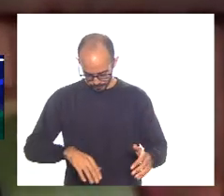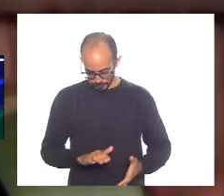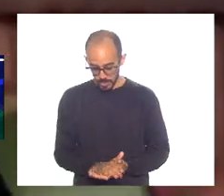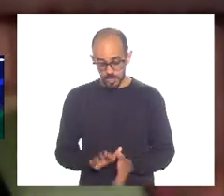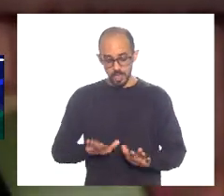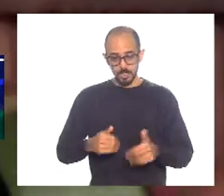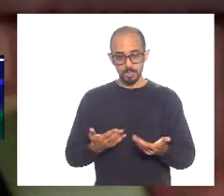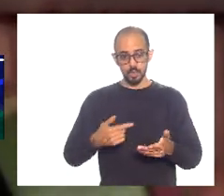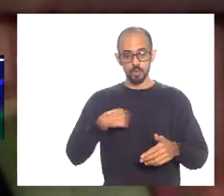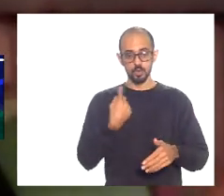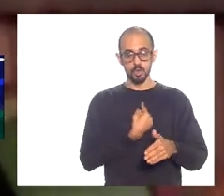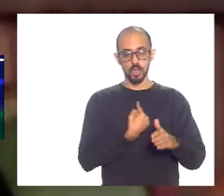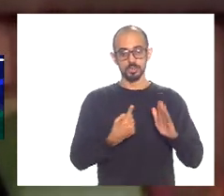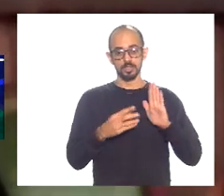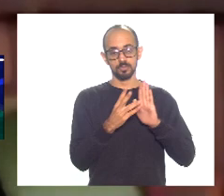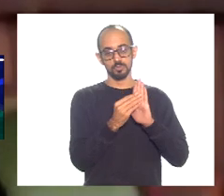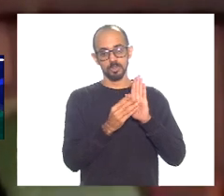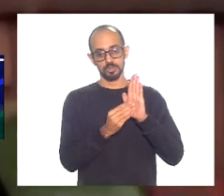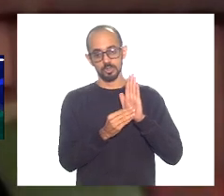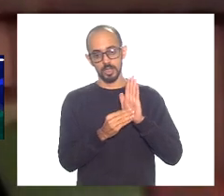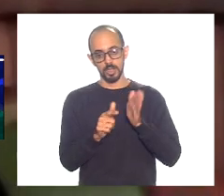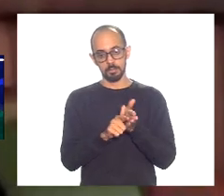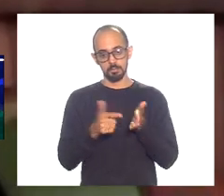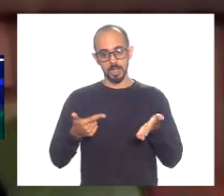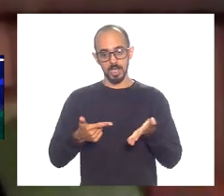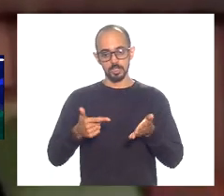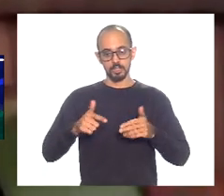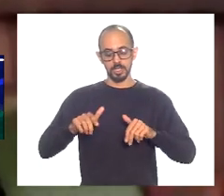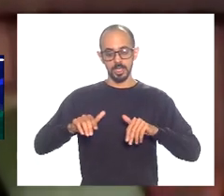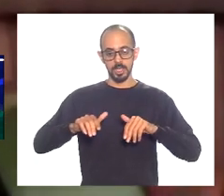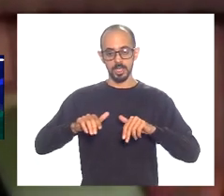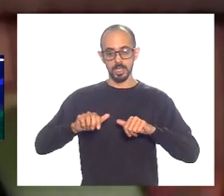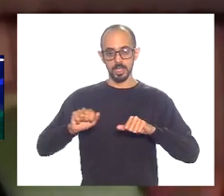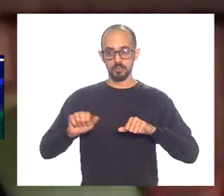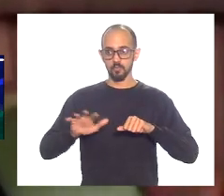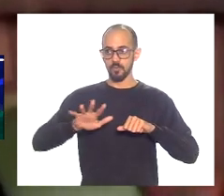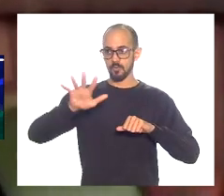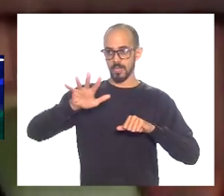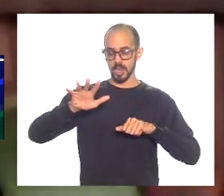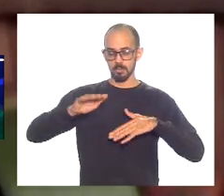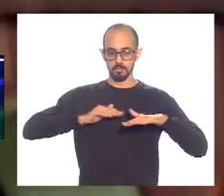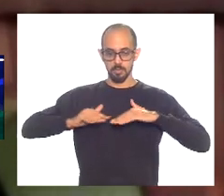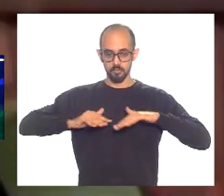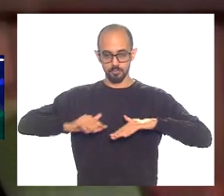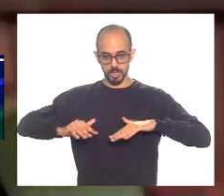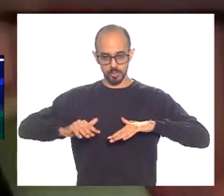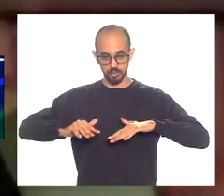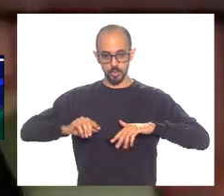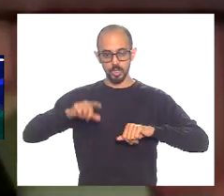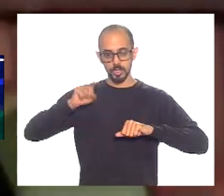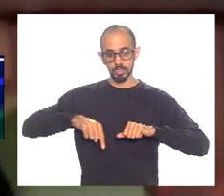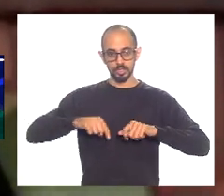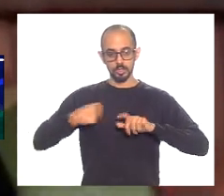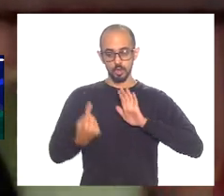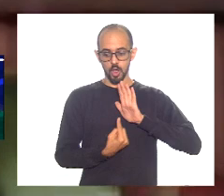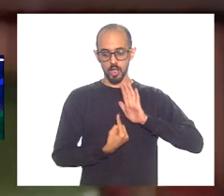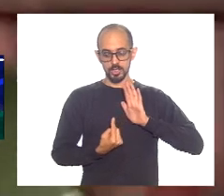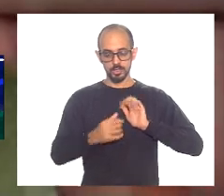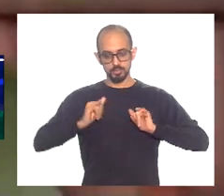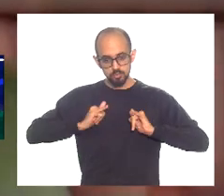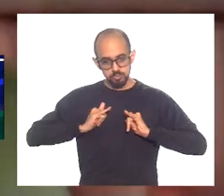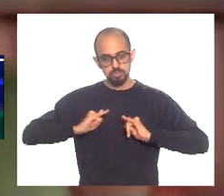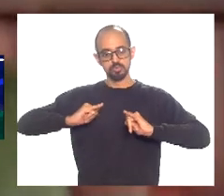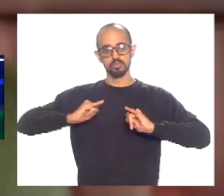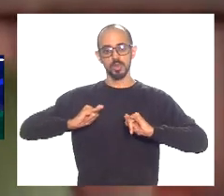deputada, na página chamada Territórios em Movimento, onde publicizamos essas questões